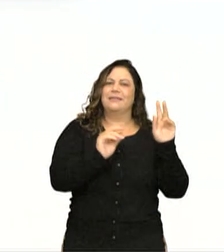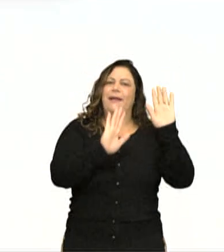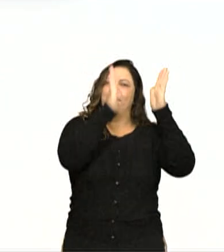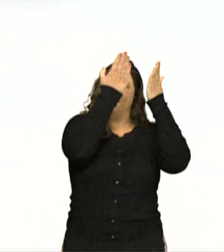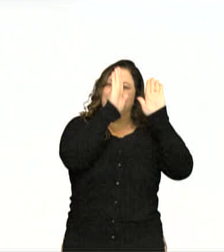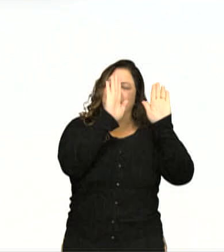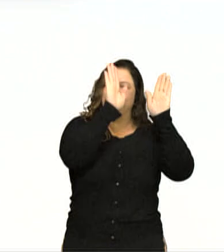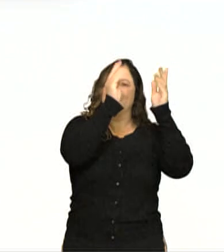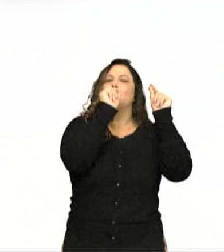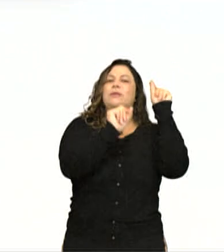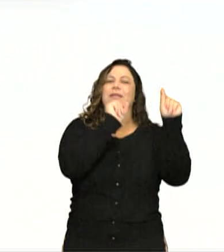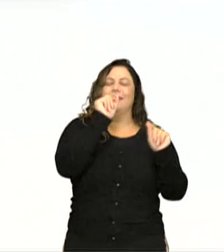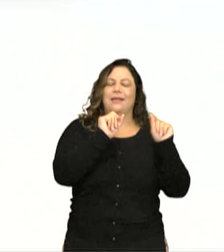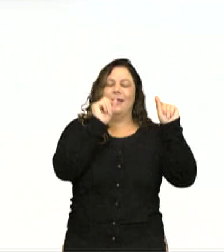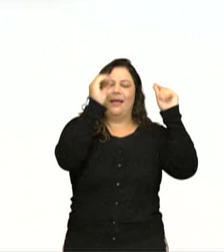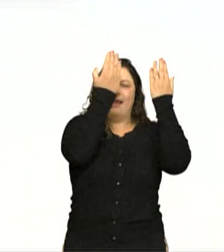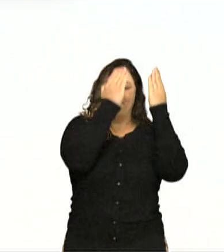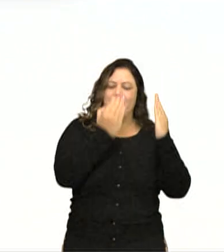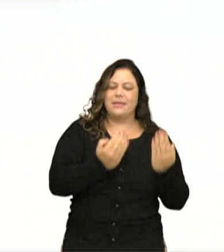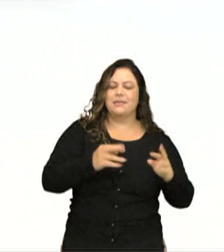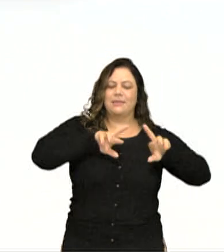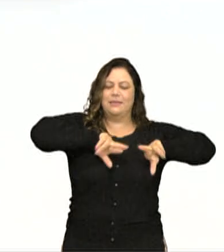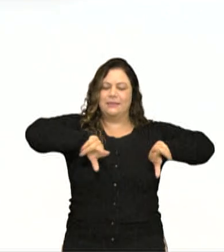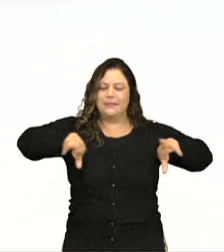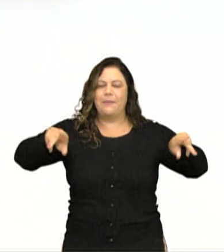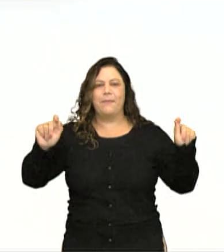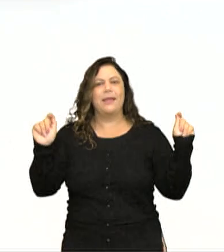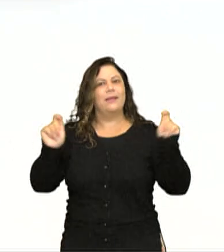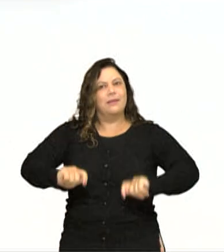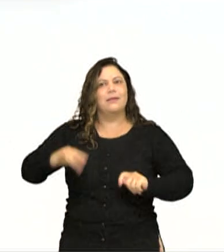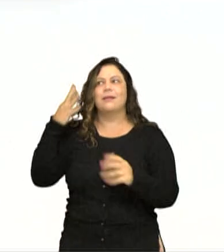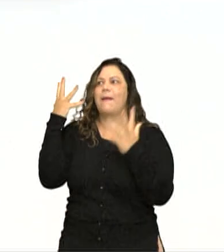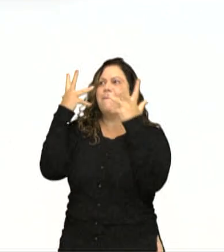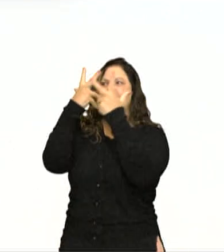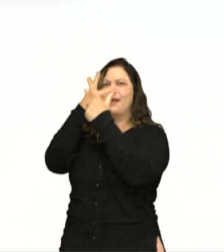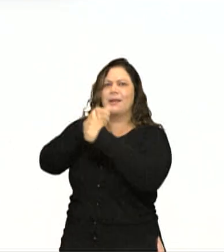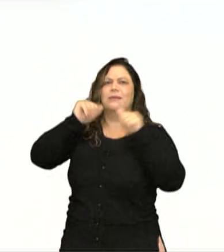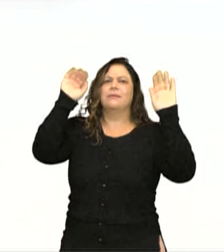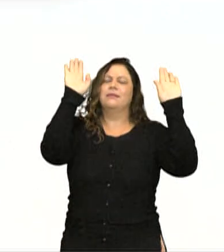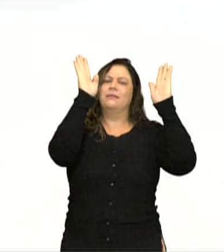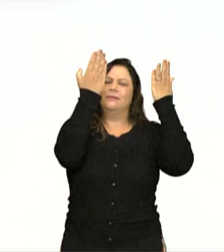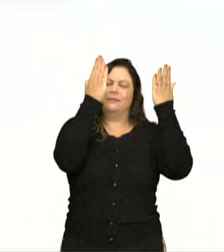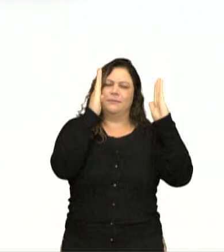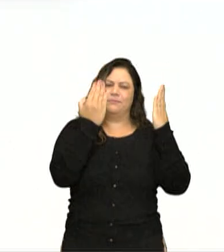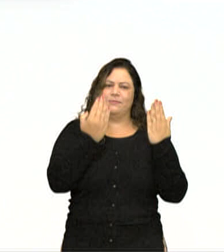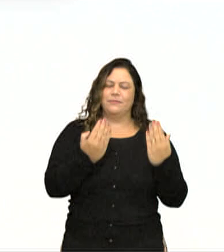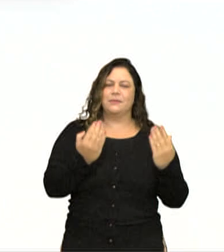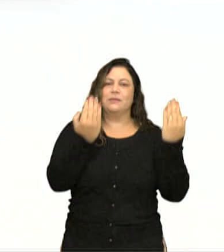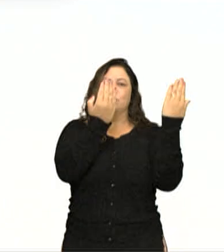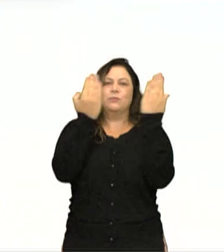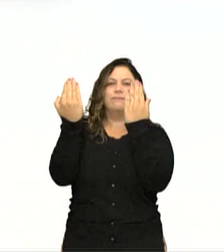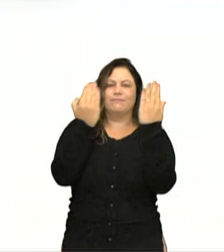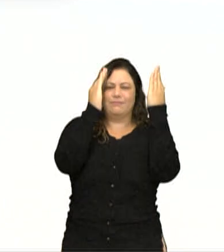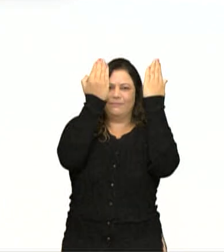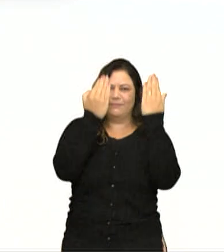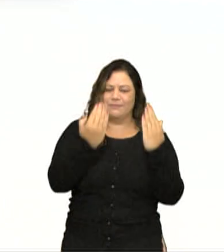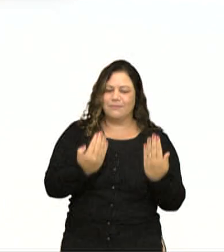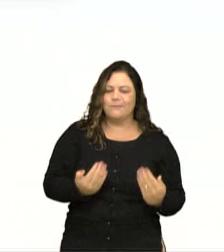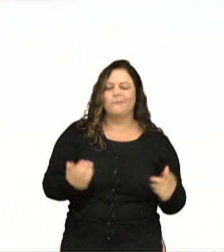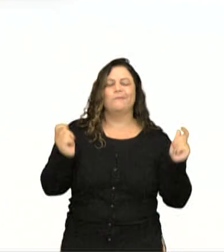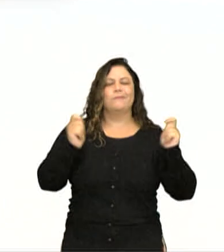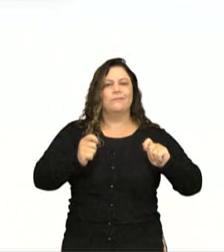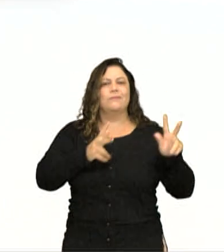norteadas por esses princípios, Então, a beleza na Grécia era simétrica, Os dois lados ali iguais, tinha a questão da